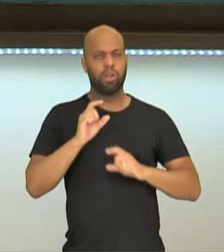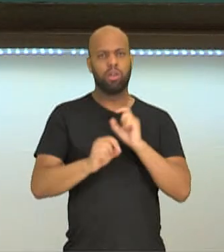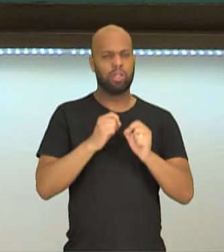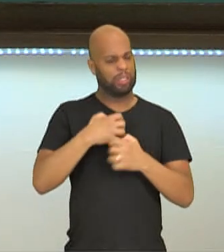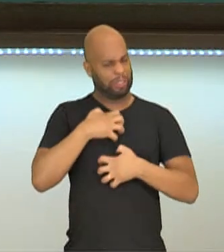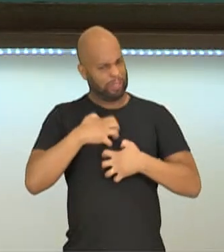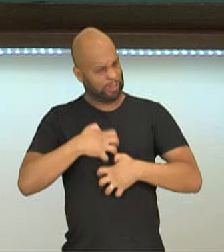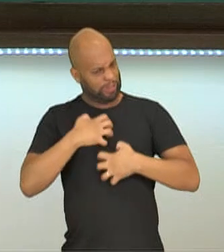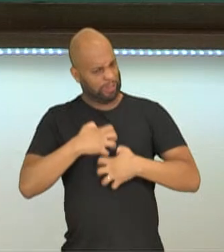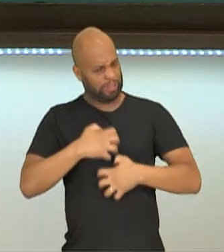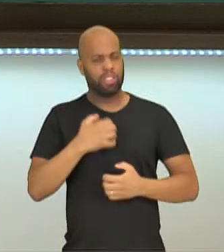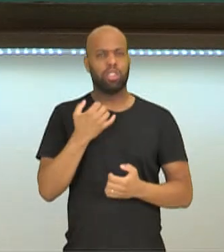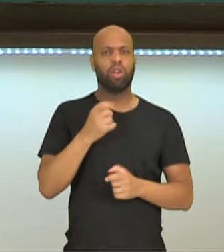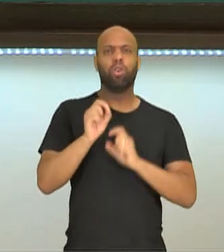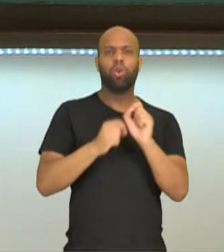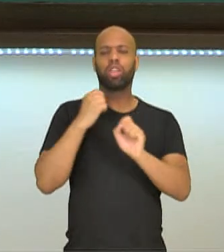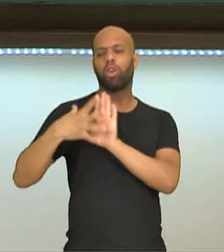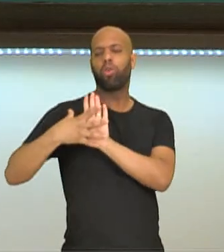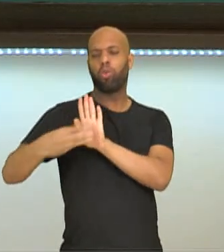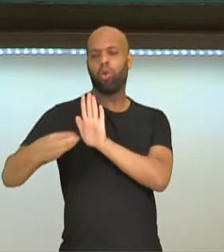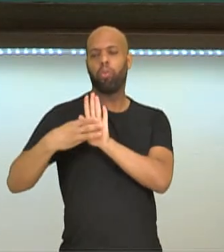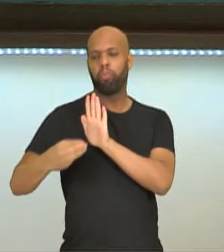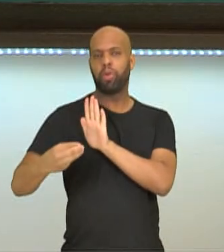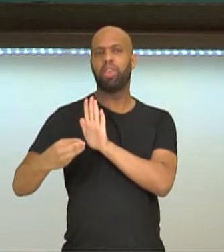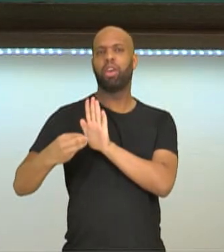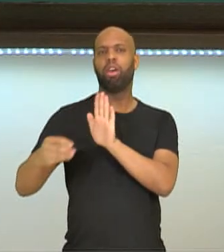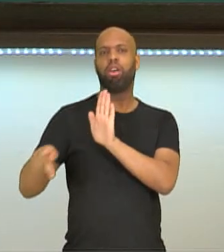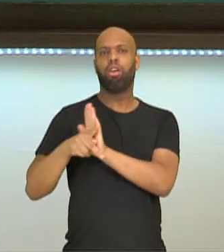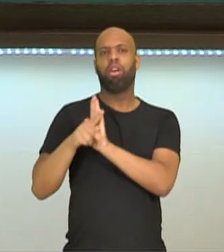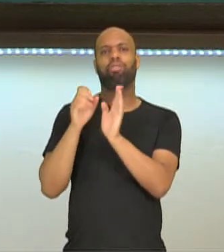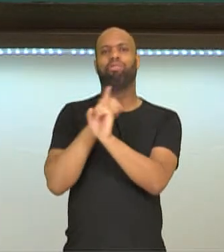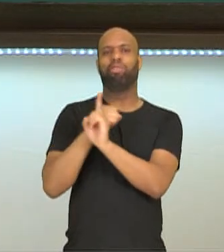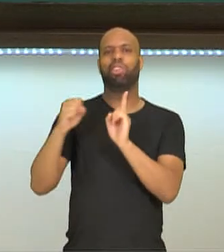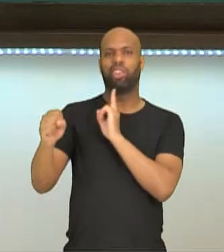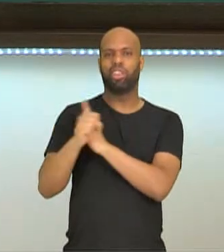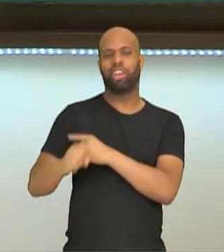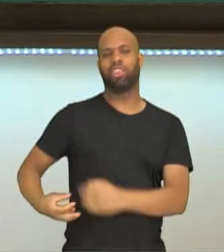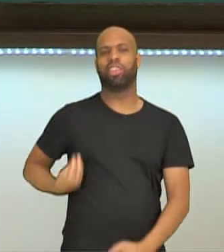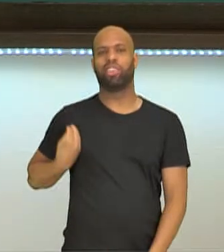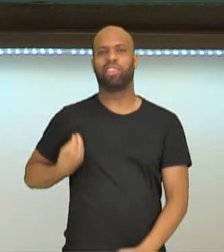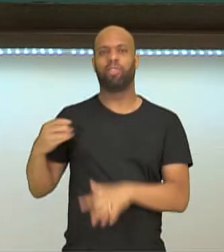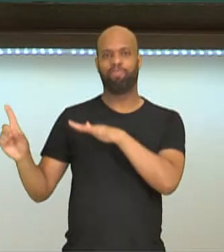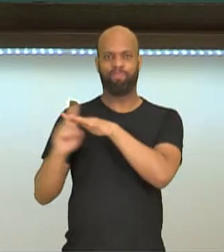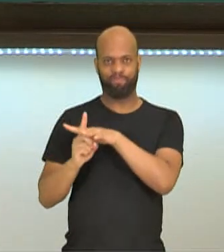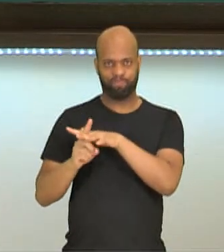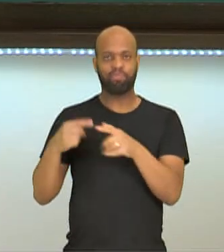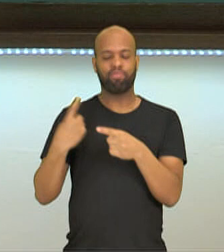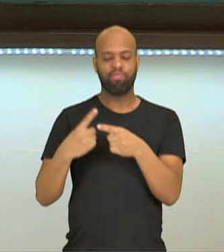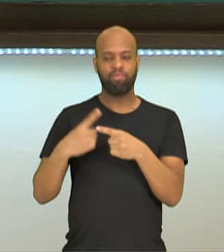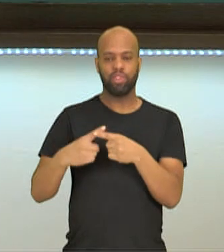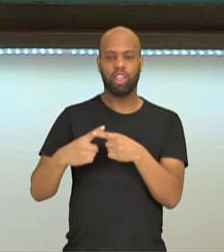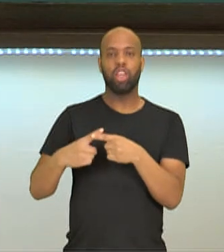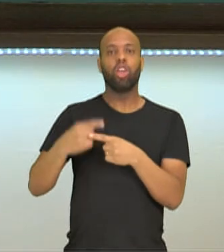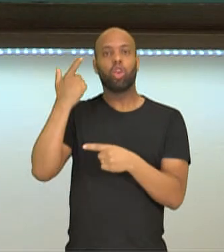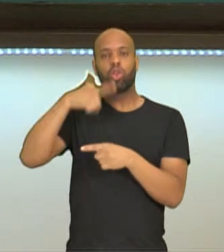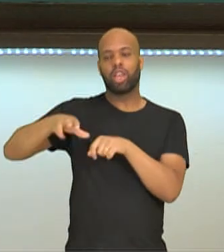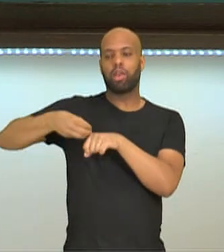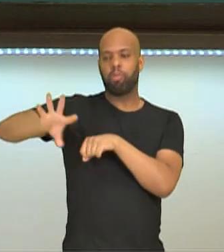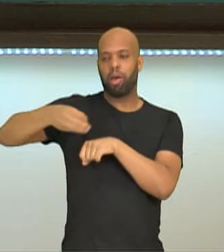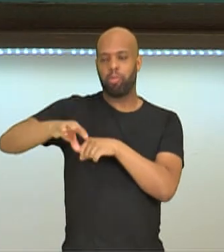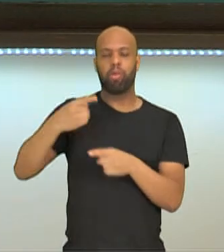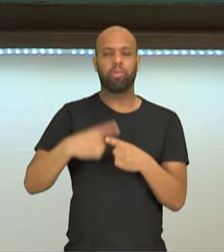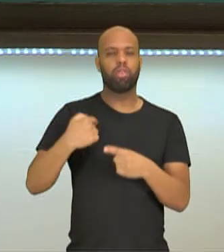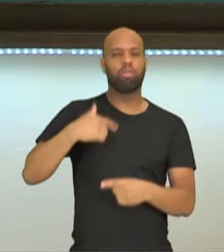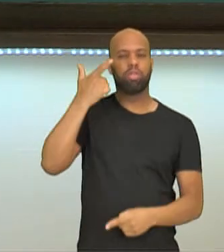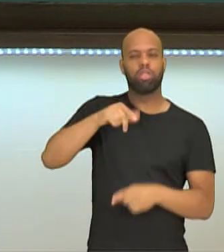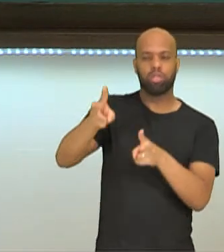a sociedade da qual ele veio, a cultura da qual ele veio. Então, muitas vezes ele transmite, eu consigo visualizar no jogo